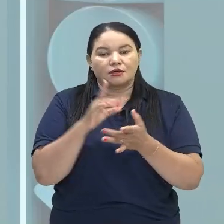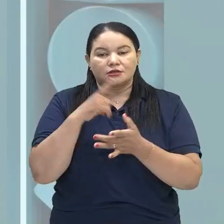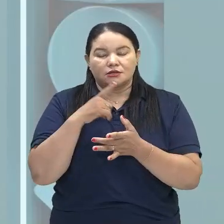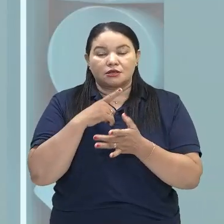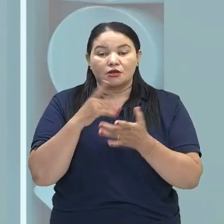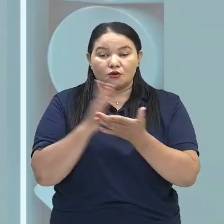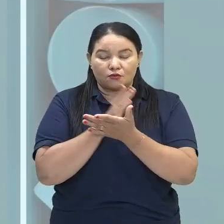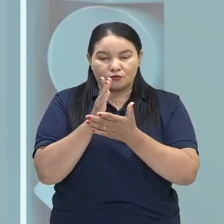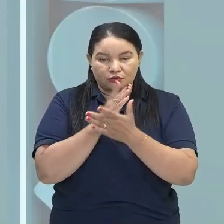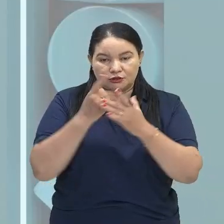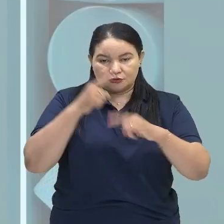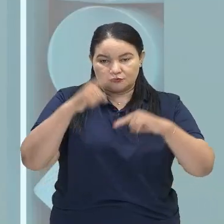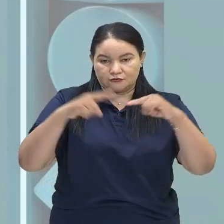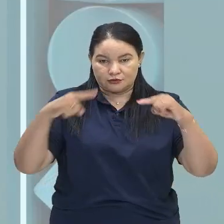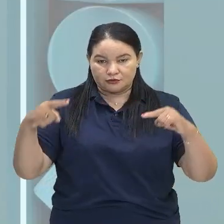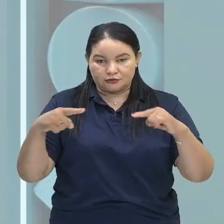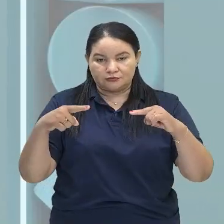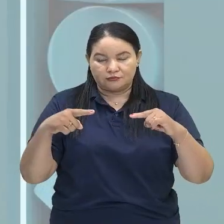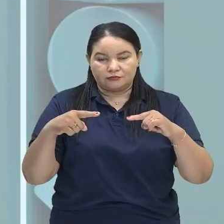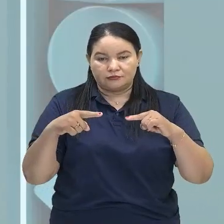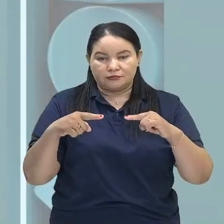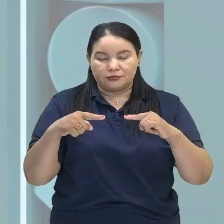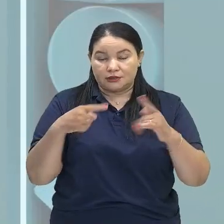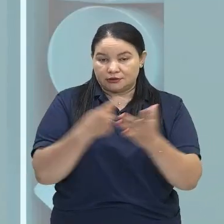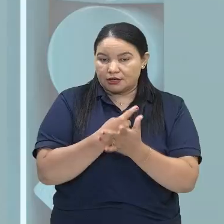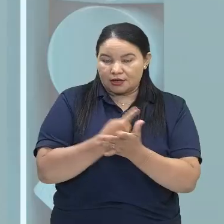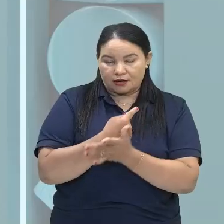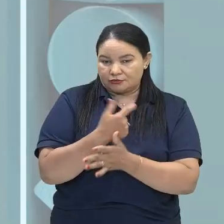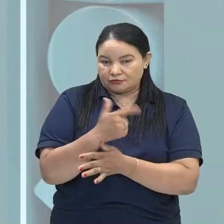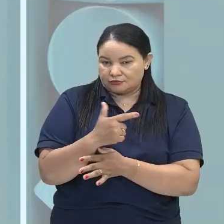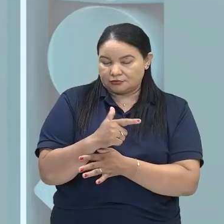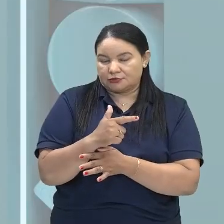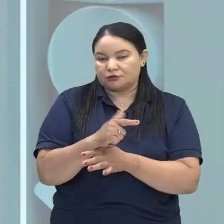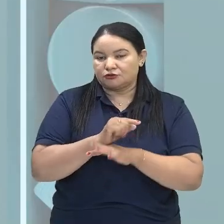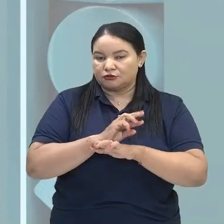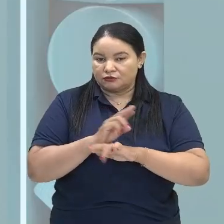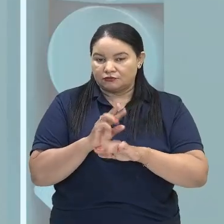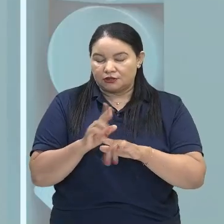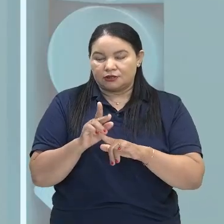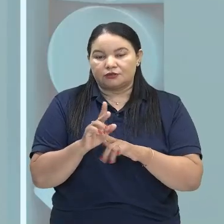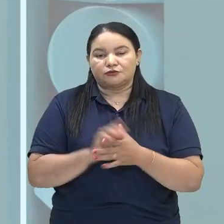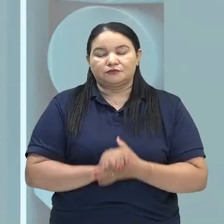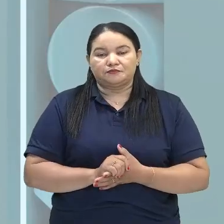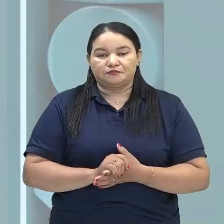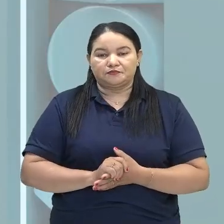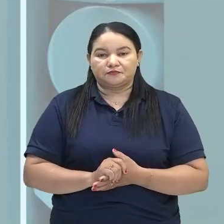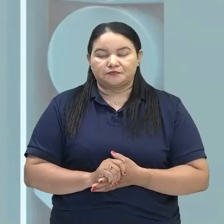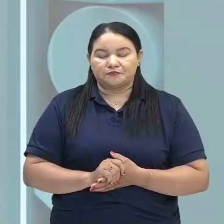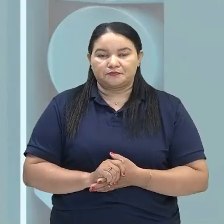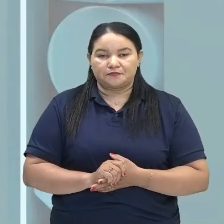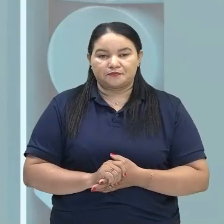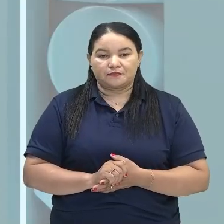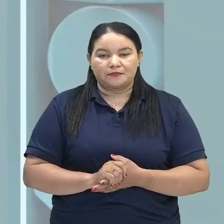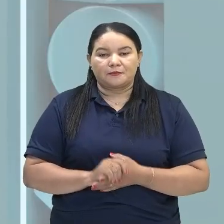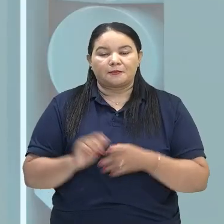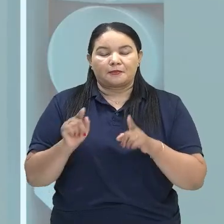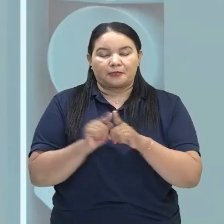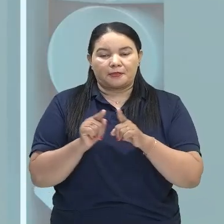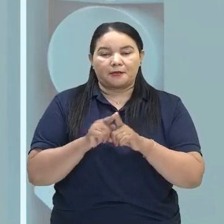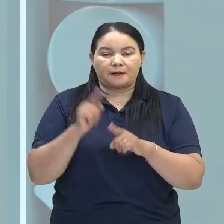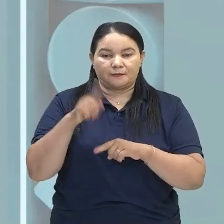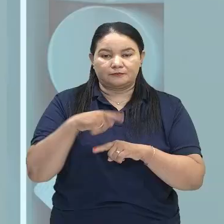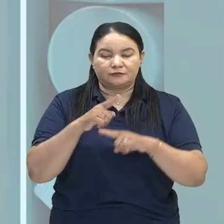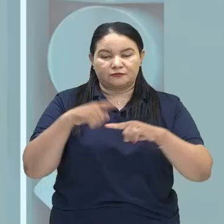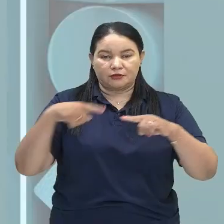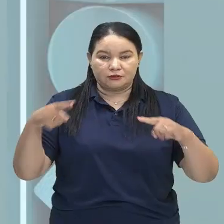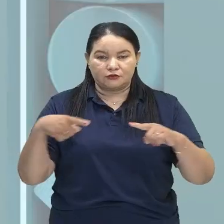apenas como variações e não como erros, erros gramaticais, e sim variações da